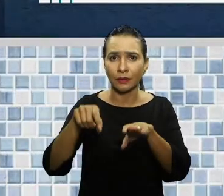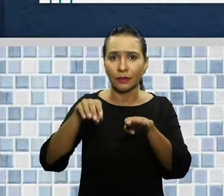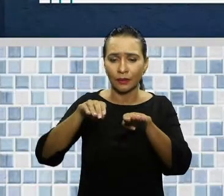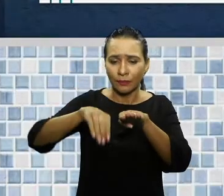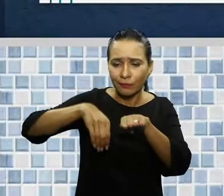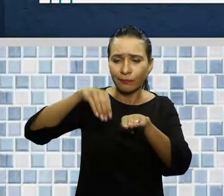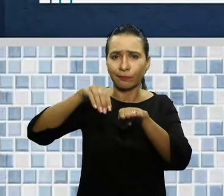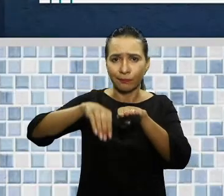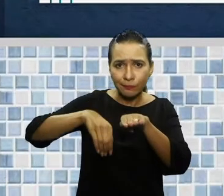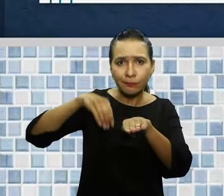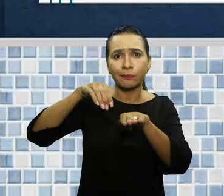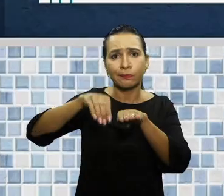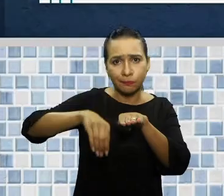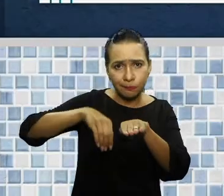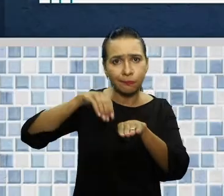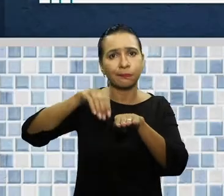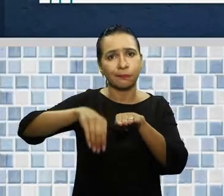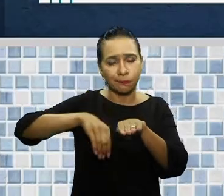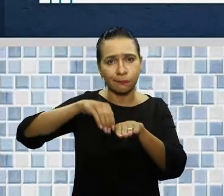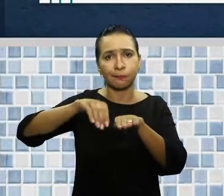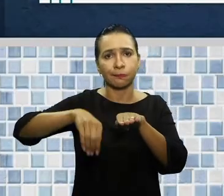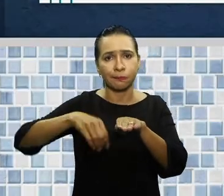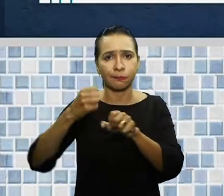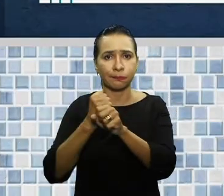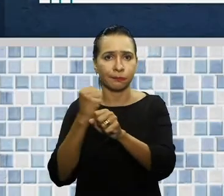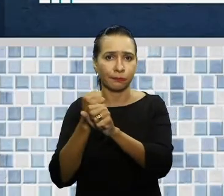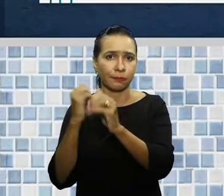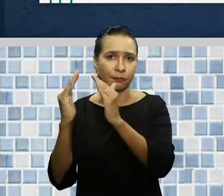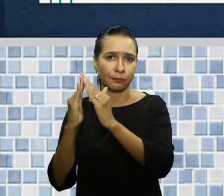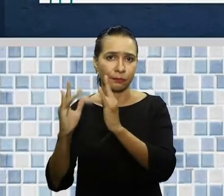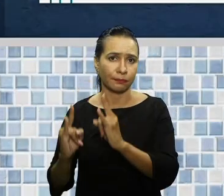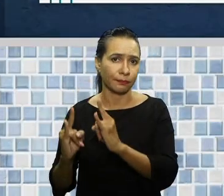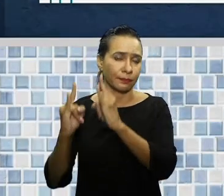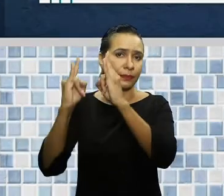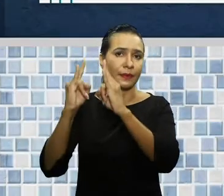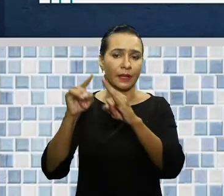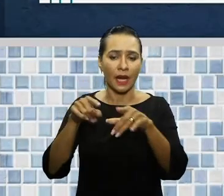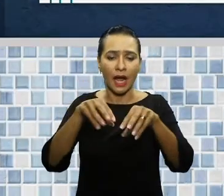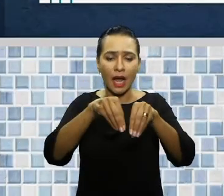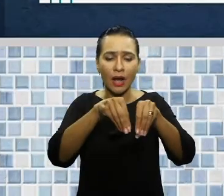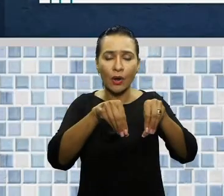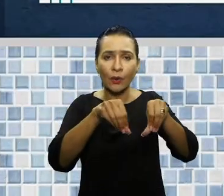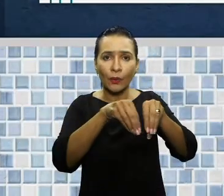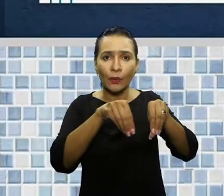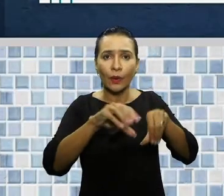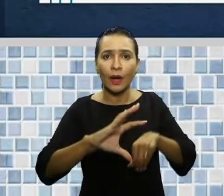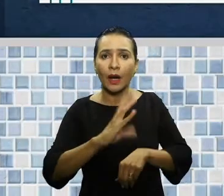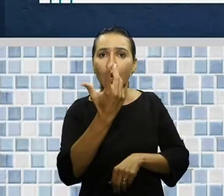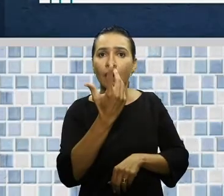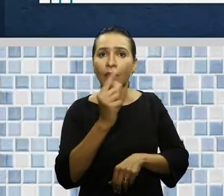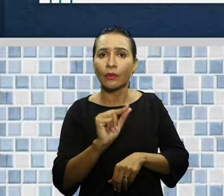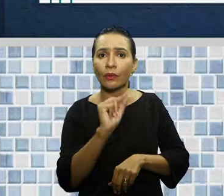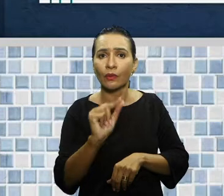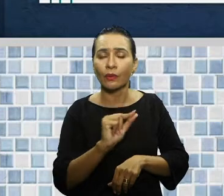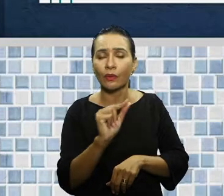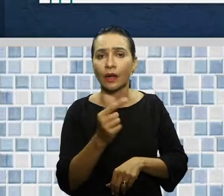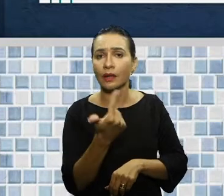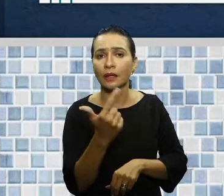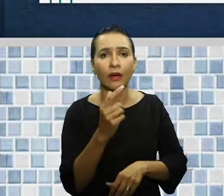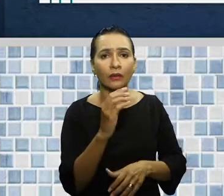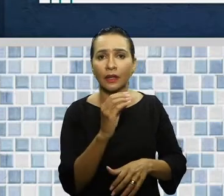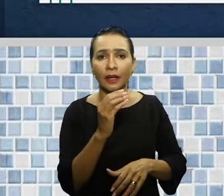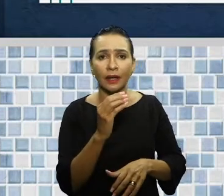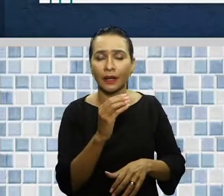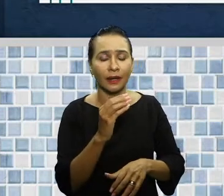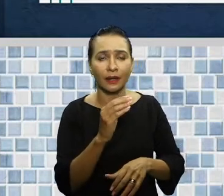cavando para as grandes construções, e esse solo ele vai ficando principalmente sem a proteção